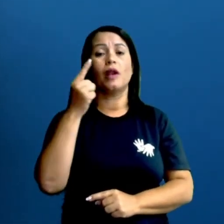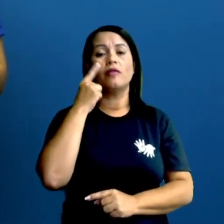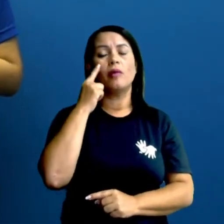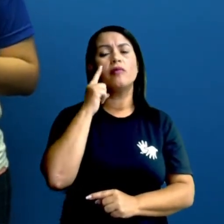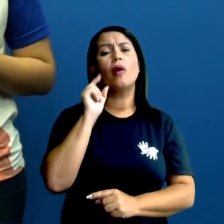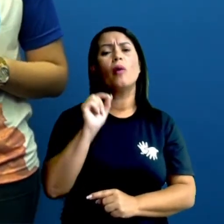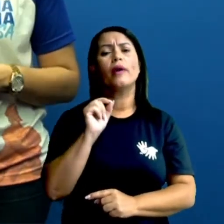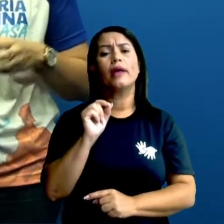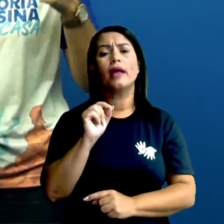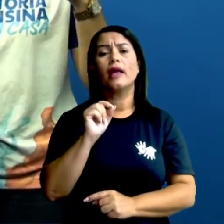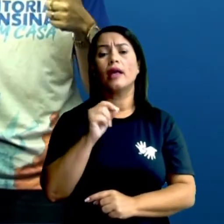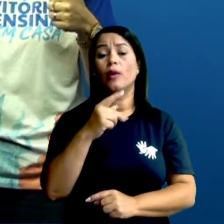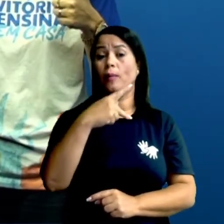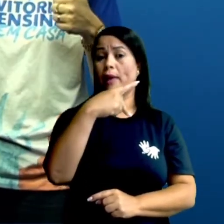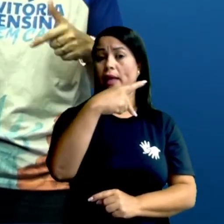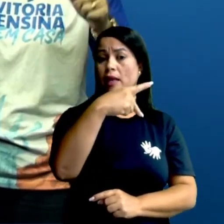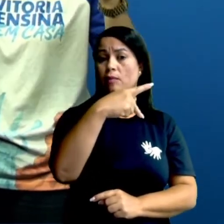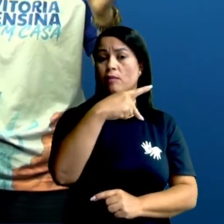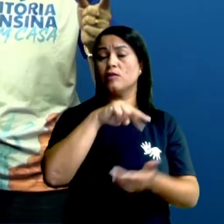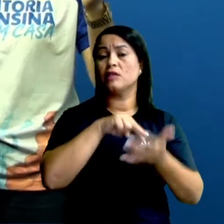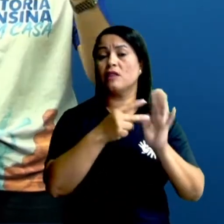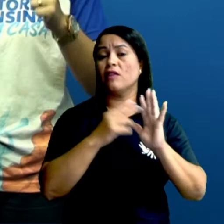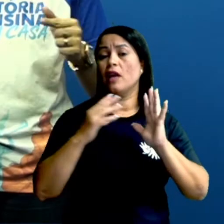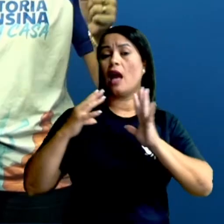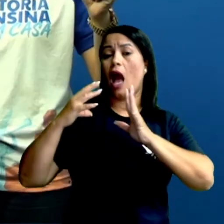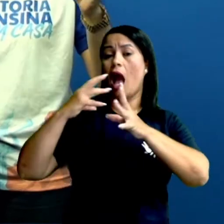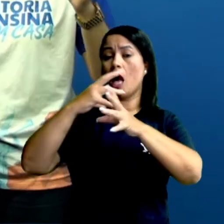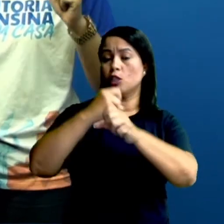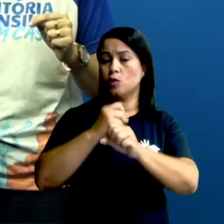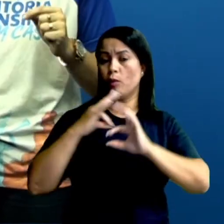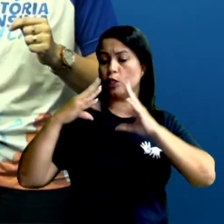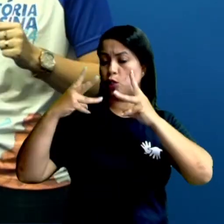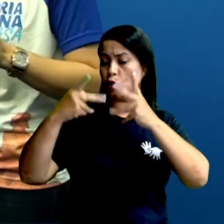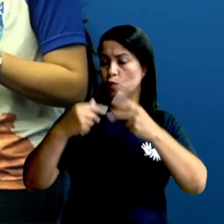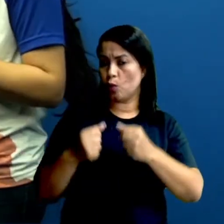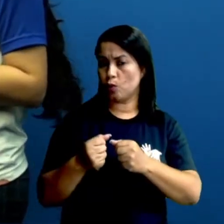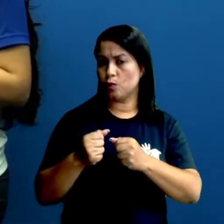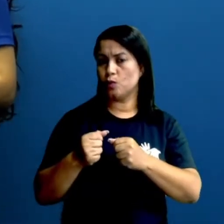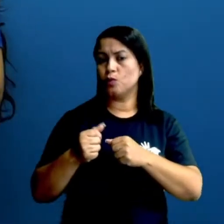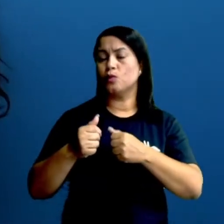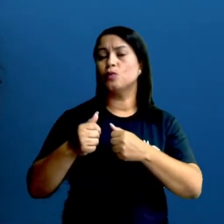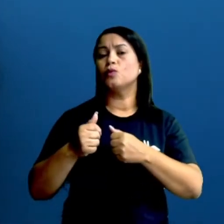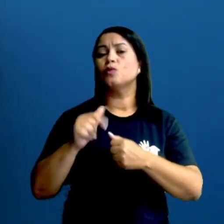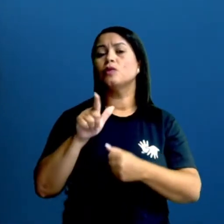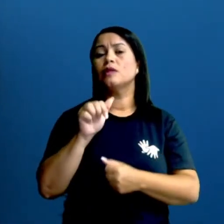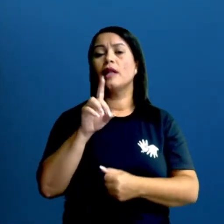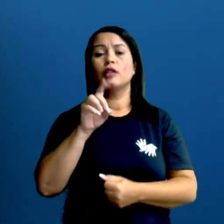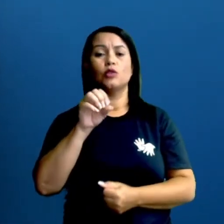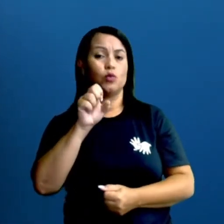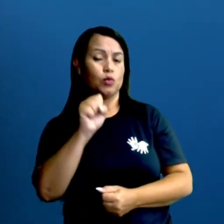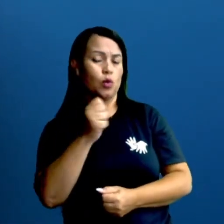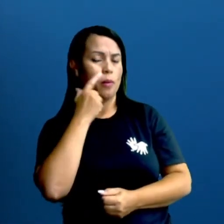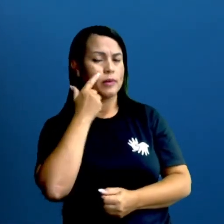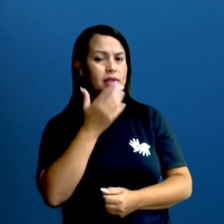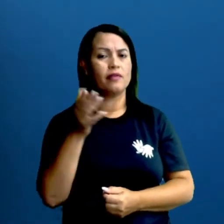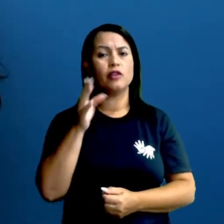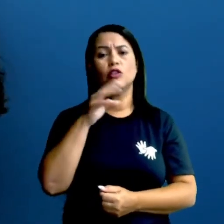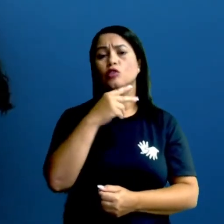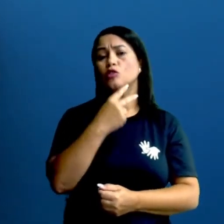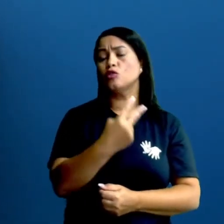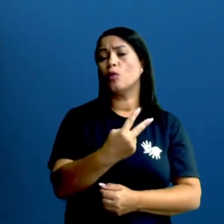o perímetro. Perímetro é o quê? A soma de todos os lados. Então, aqui eu tenho o seguinte, ó,